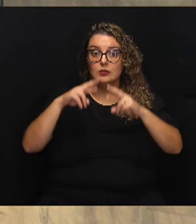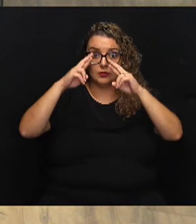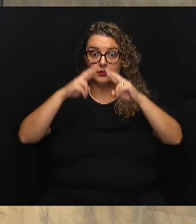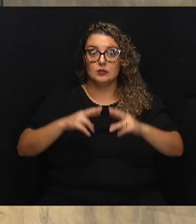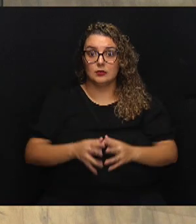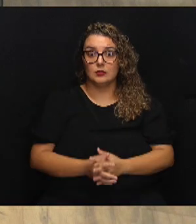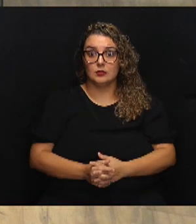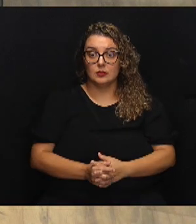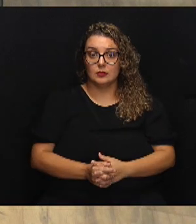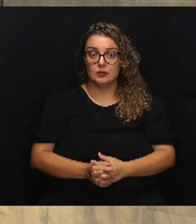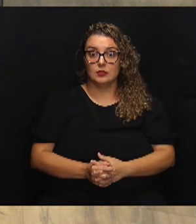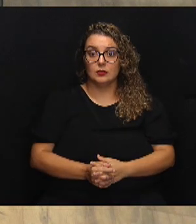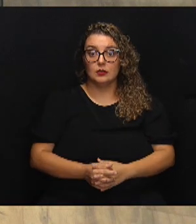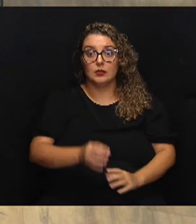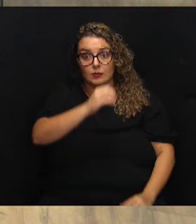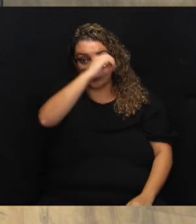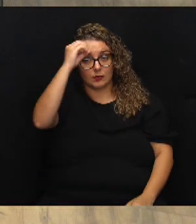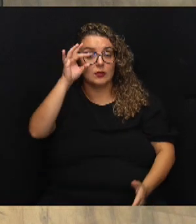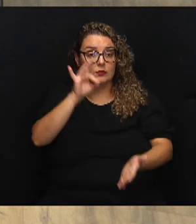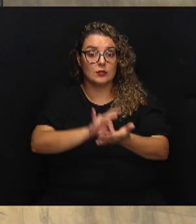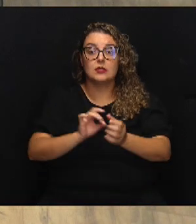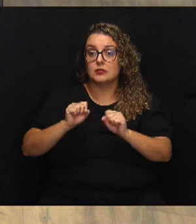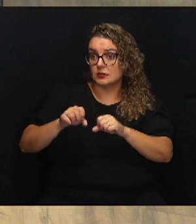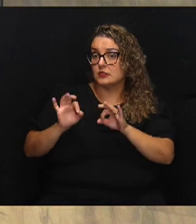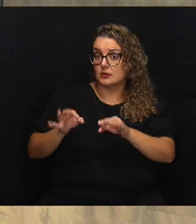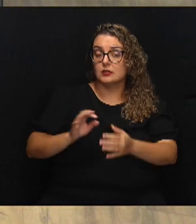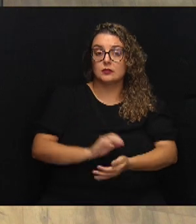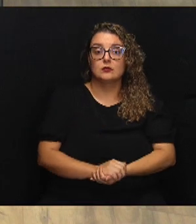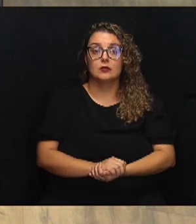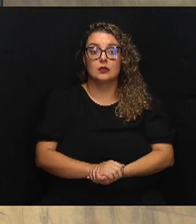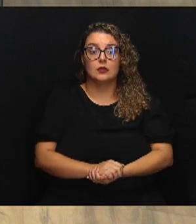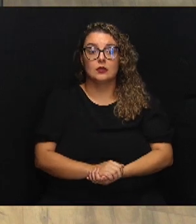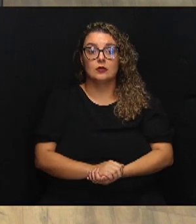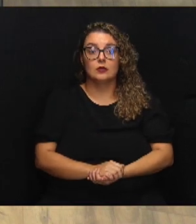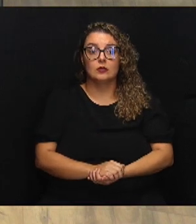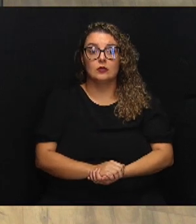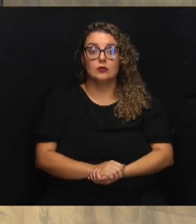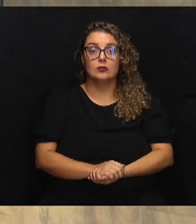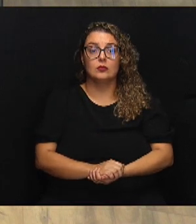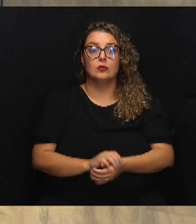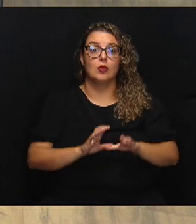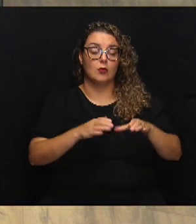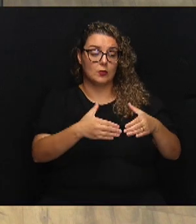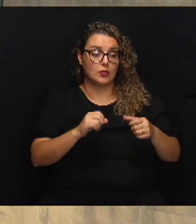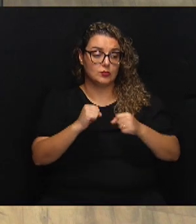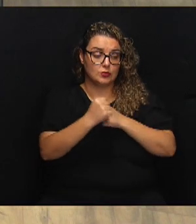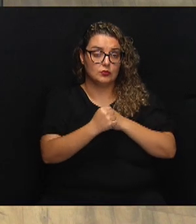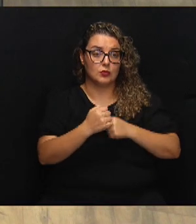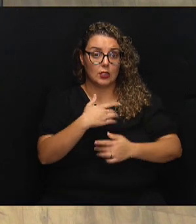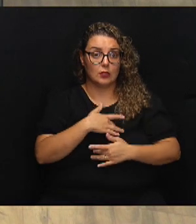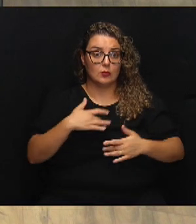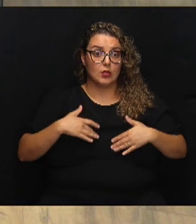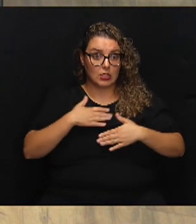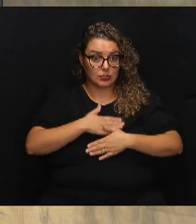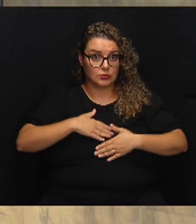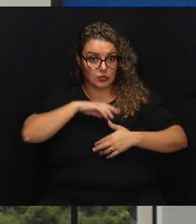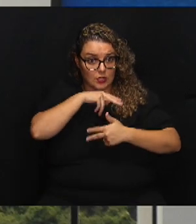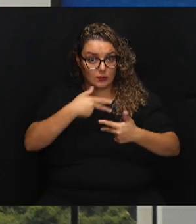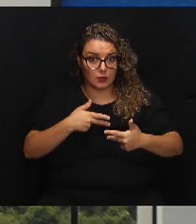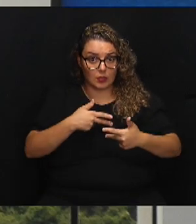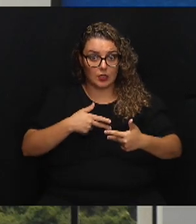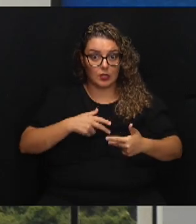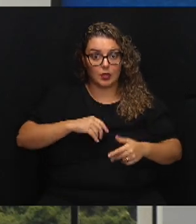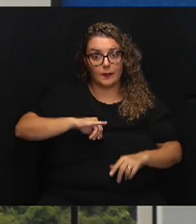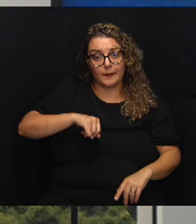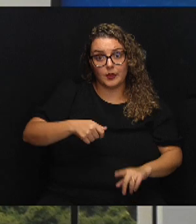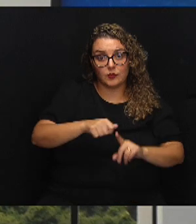dúvida. A inocência e a sinceridade. Exatamente. Sem dúvida. O Departamento de Proteção e Bem-Estar Animal, aproveitando este abril